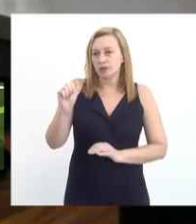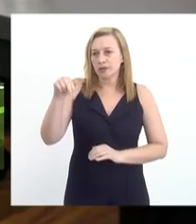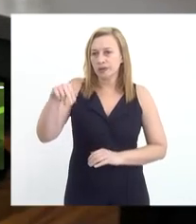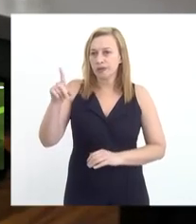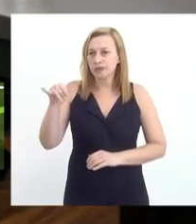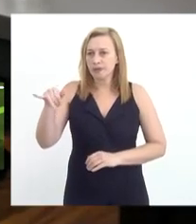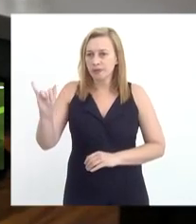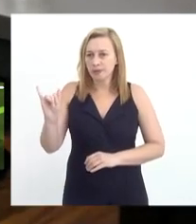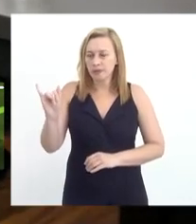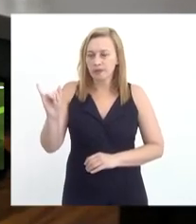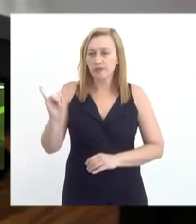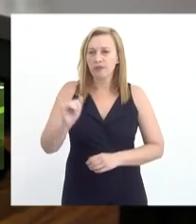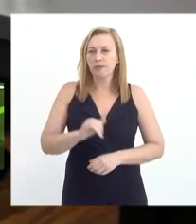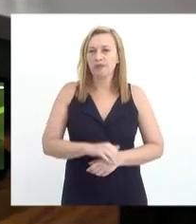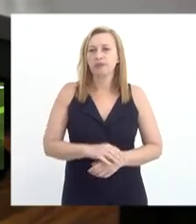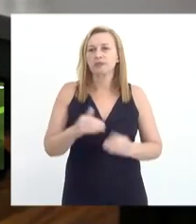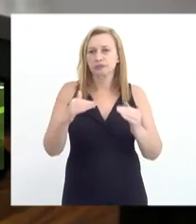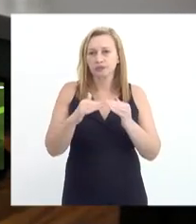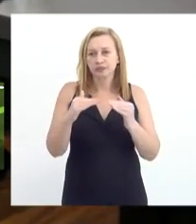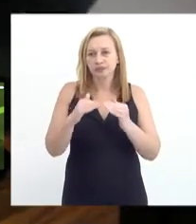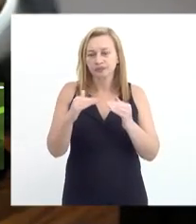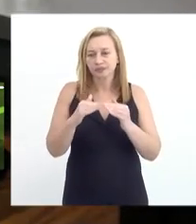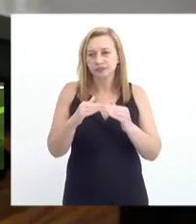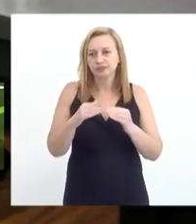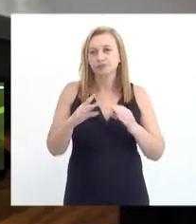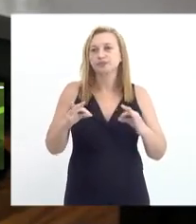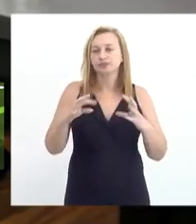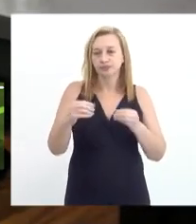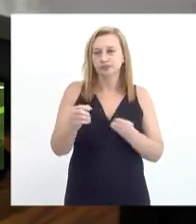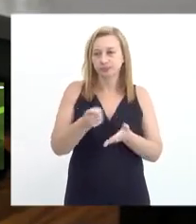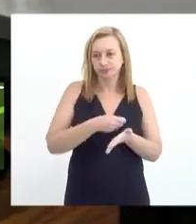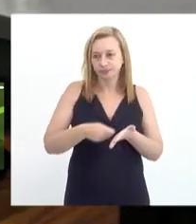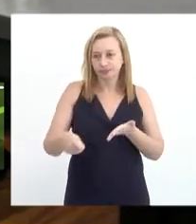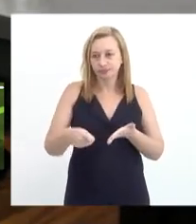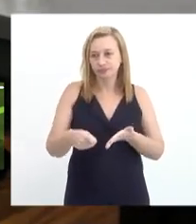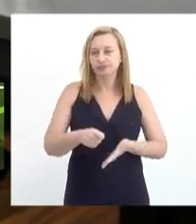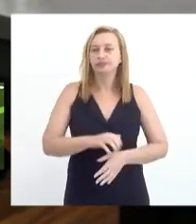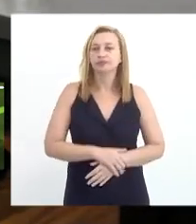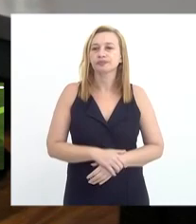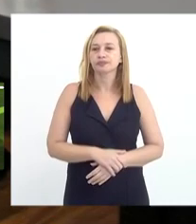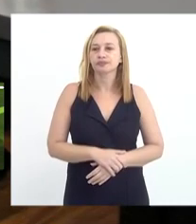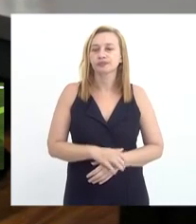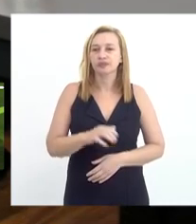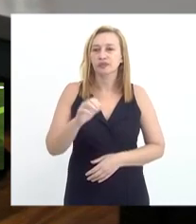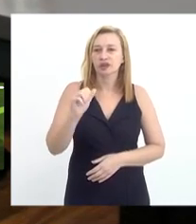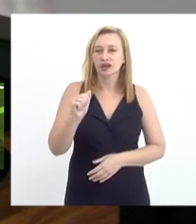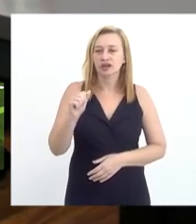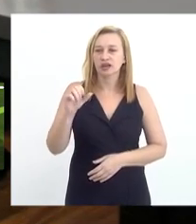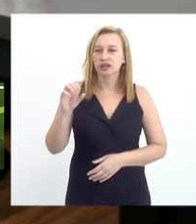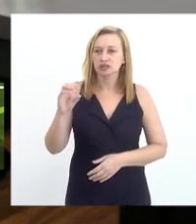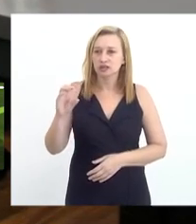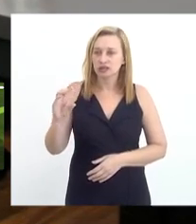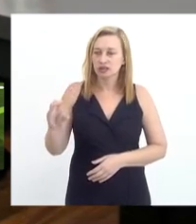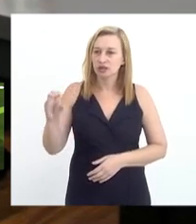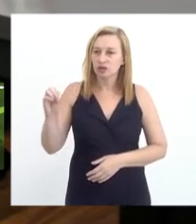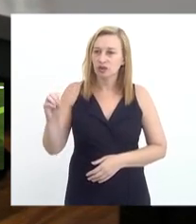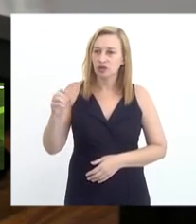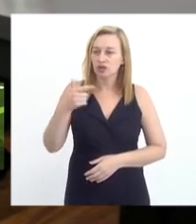O acordo Espúrio Que foi assinado E a CO 2757